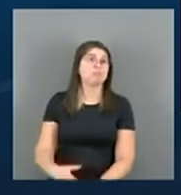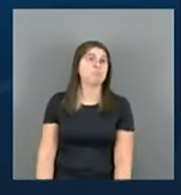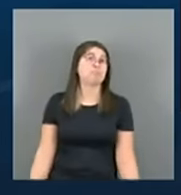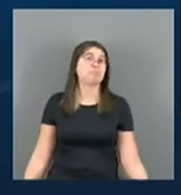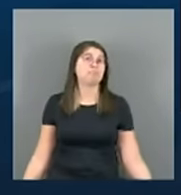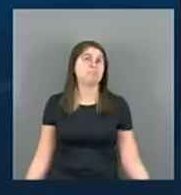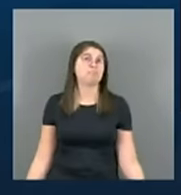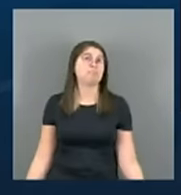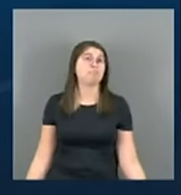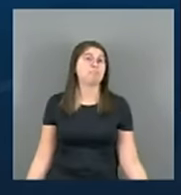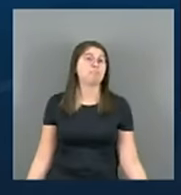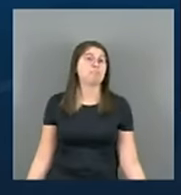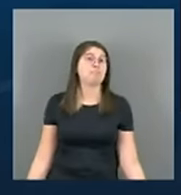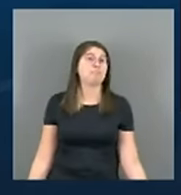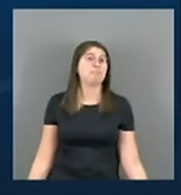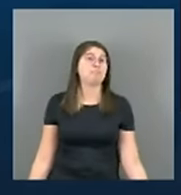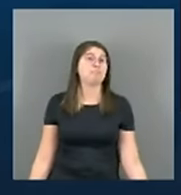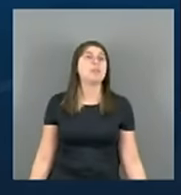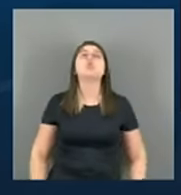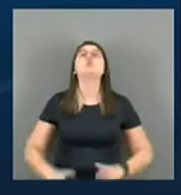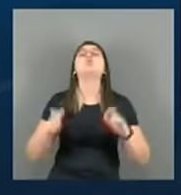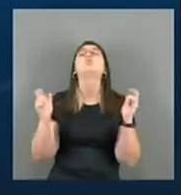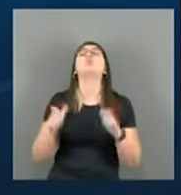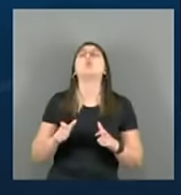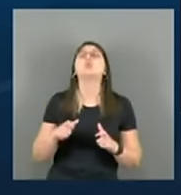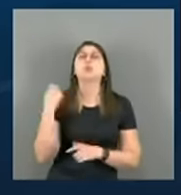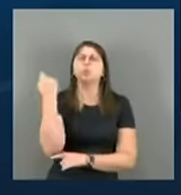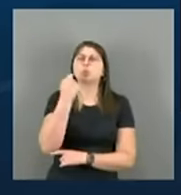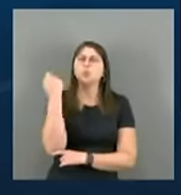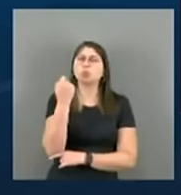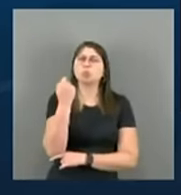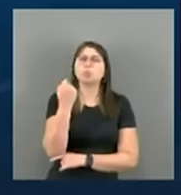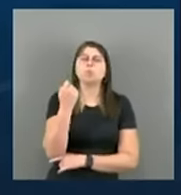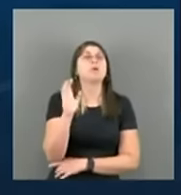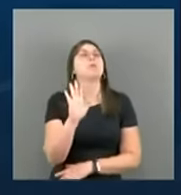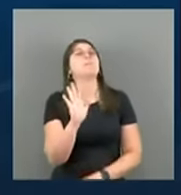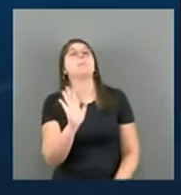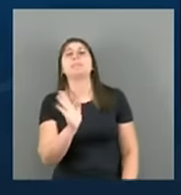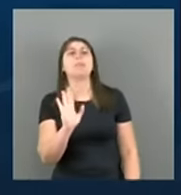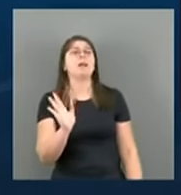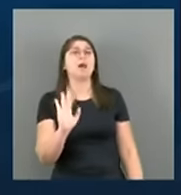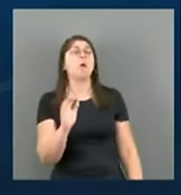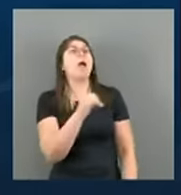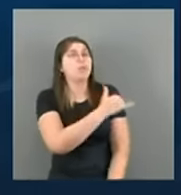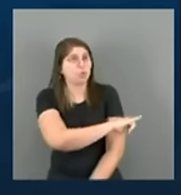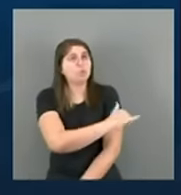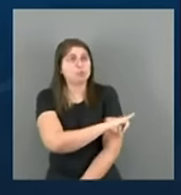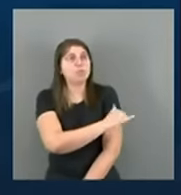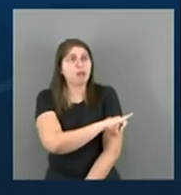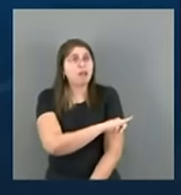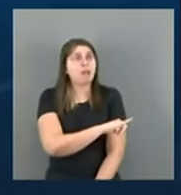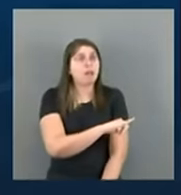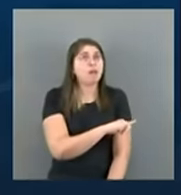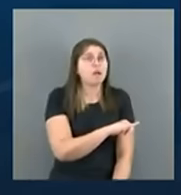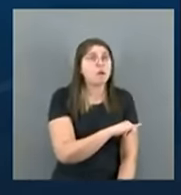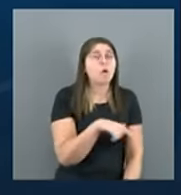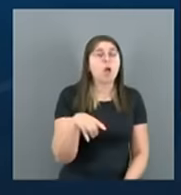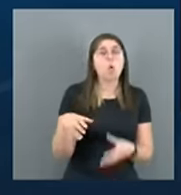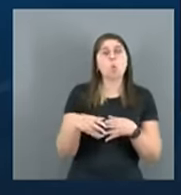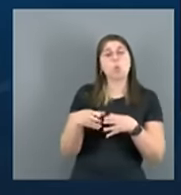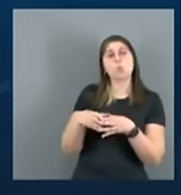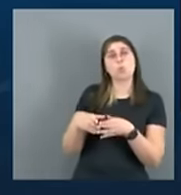E São José do Rio é de onde? Não é Rio Grande do Sul? Ele é um clube. Não, ele é do Rio de Janeiro. Ele é um time